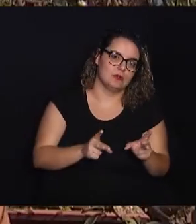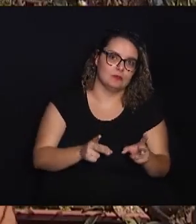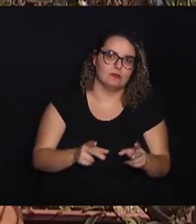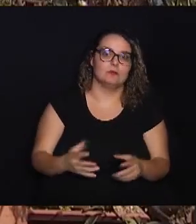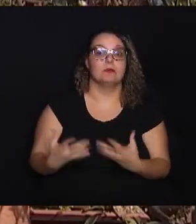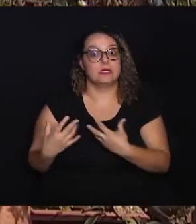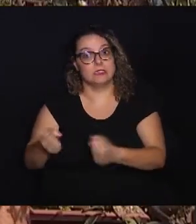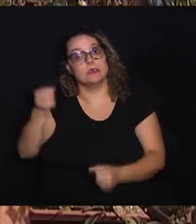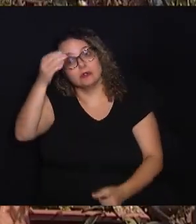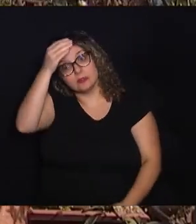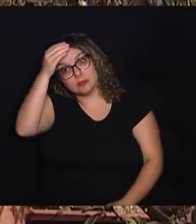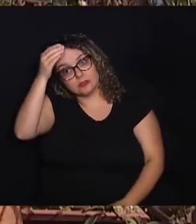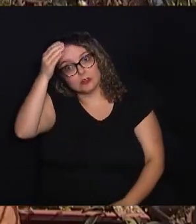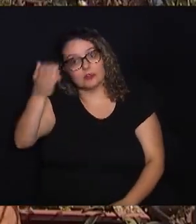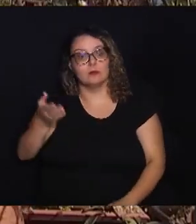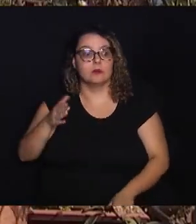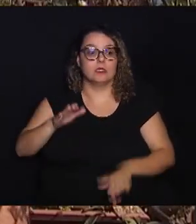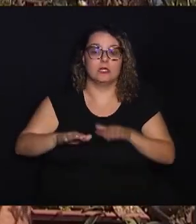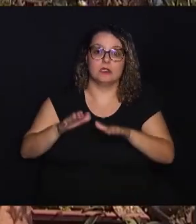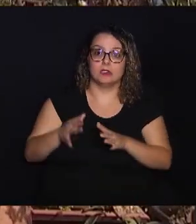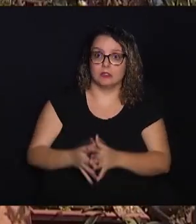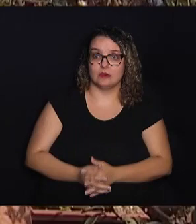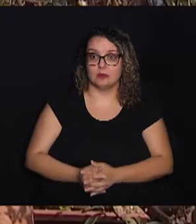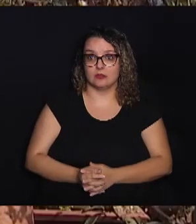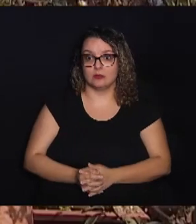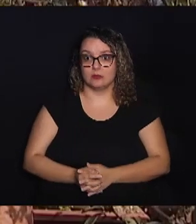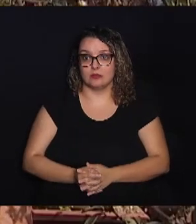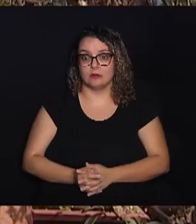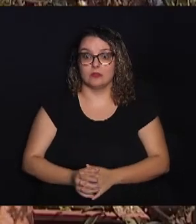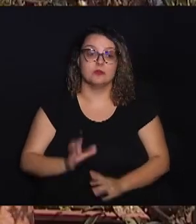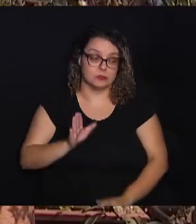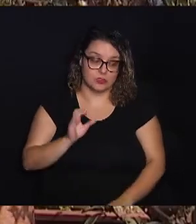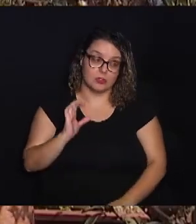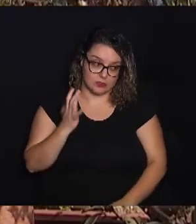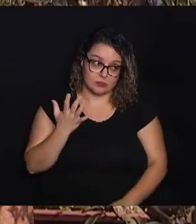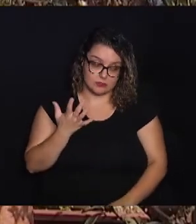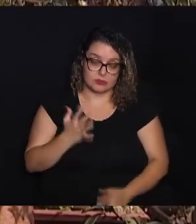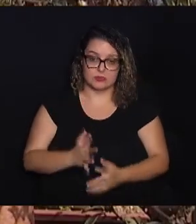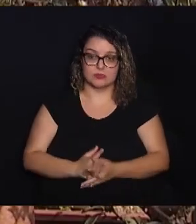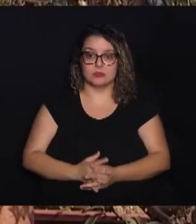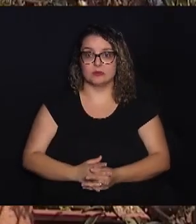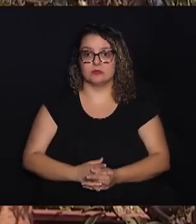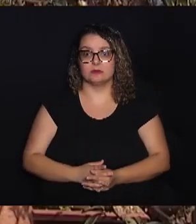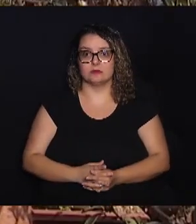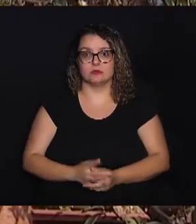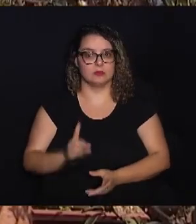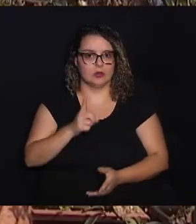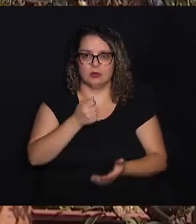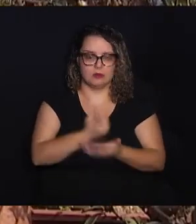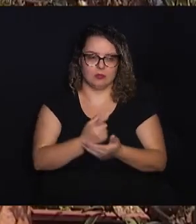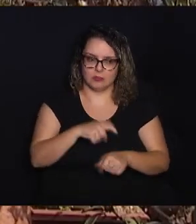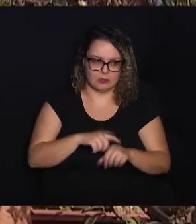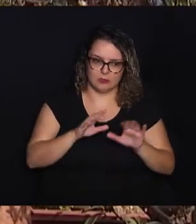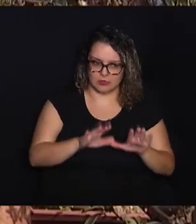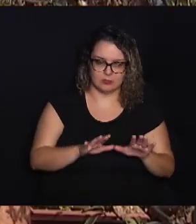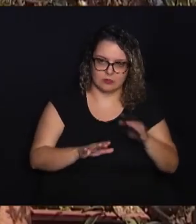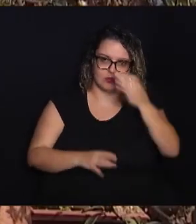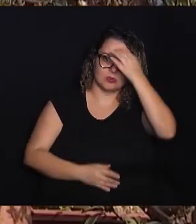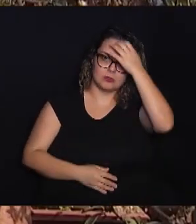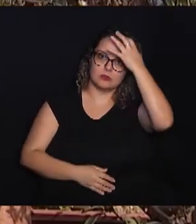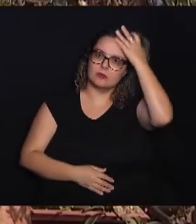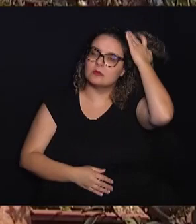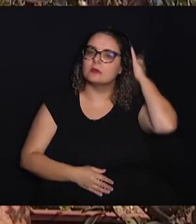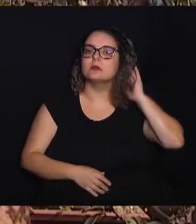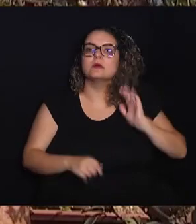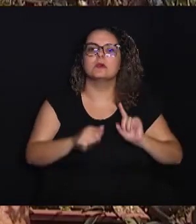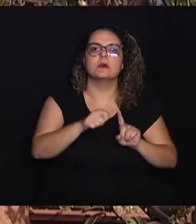cliente. Porque às vezes não, já aconteceu isso. A pessoa não comprou naquele momento. Mas passa 3